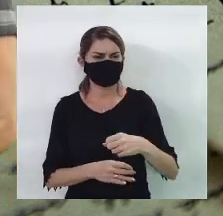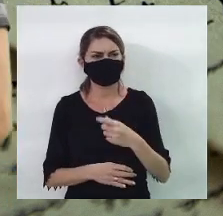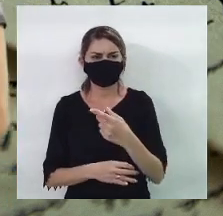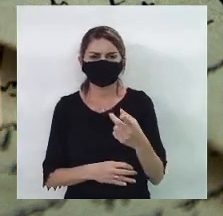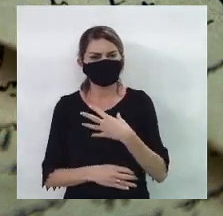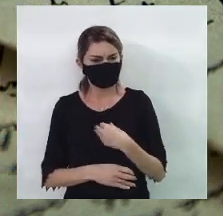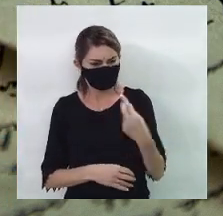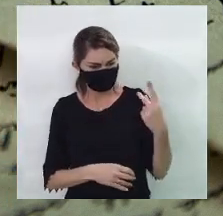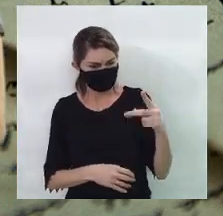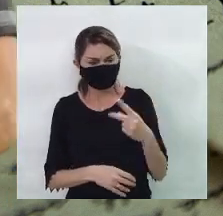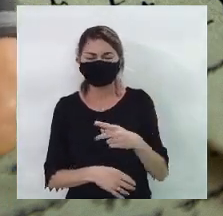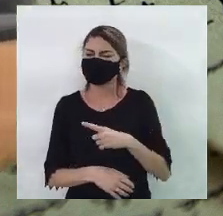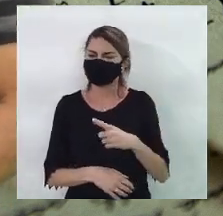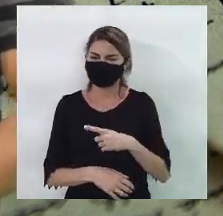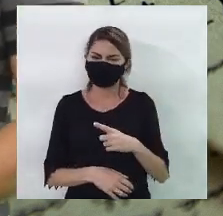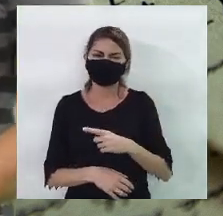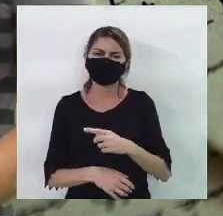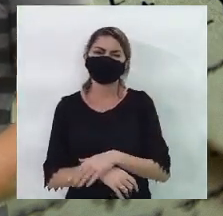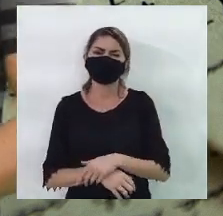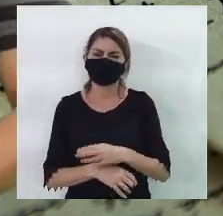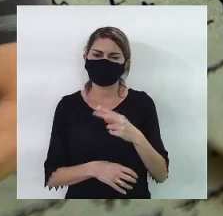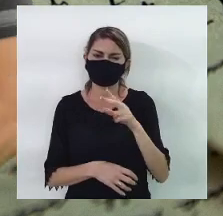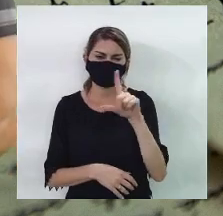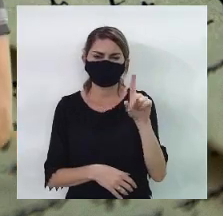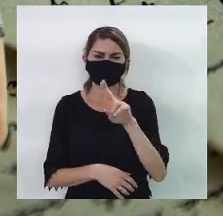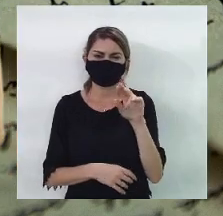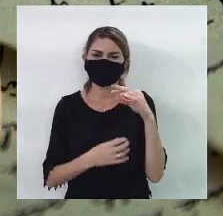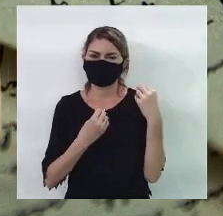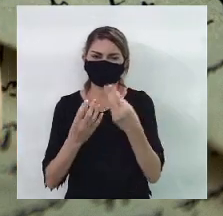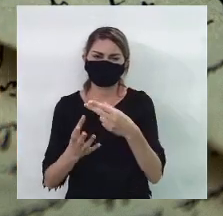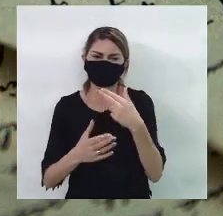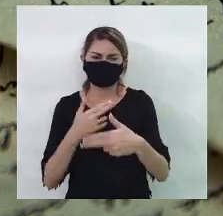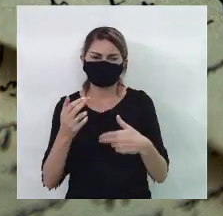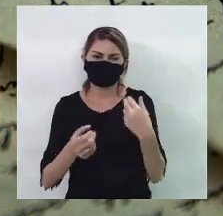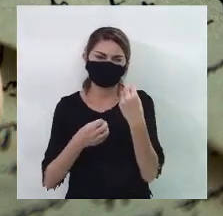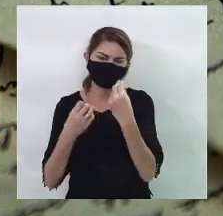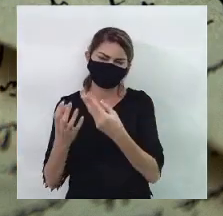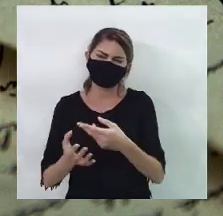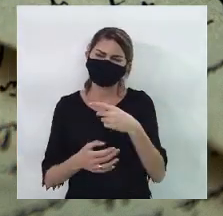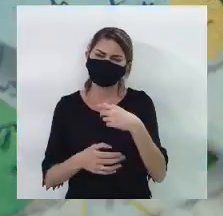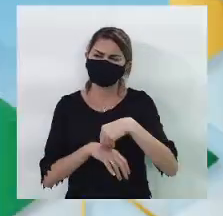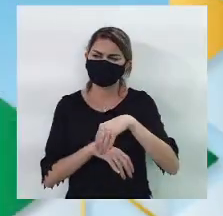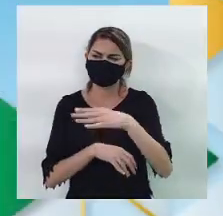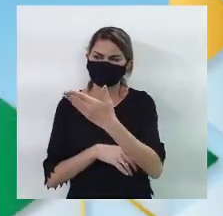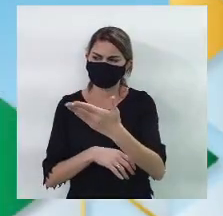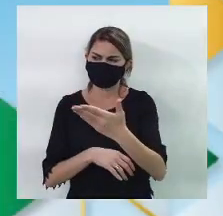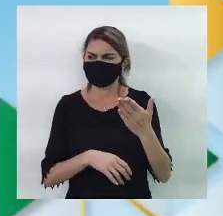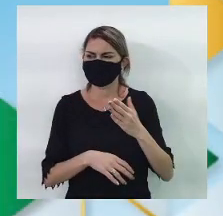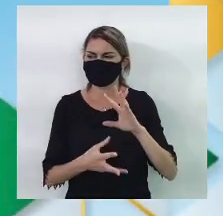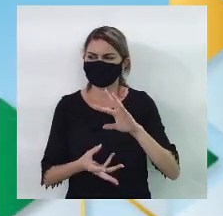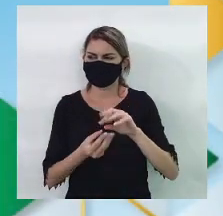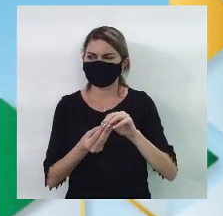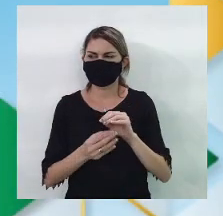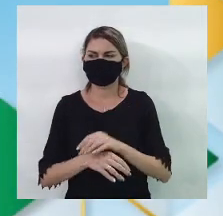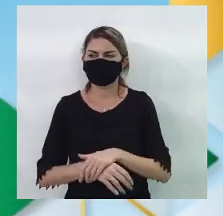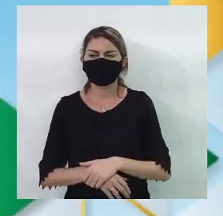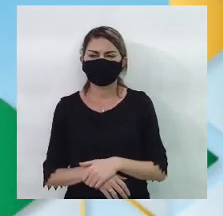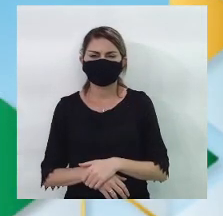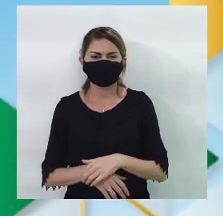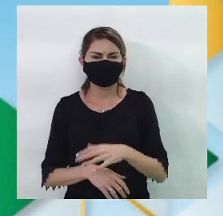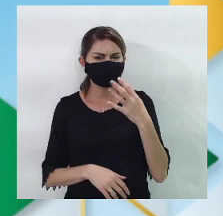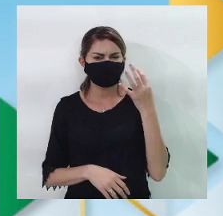filha tem? Minha filha, a Luzilá, deu de presente para ela. Não, aqui eu trago para vocês um outro resumo dele. Olha aí, ó.